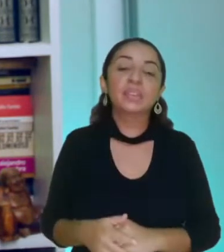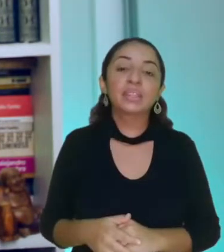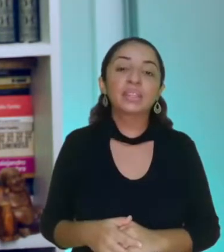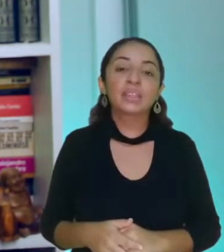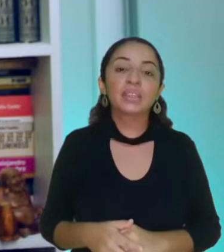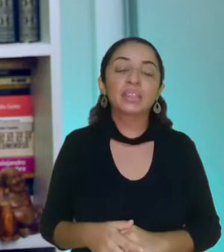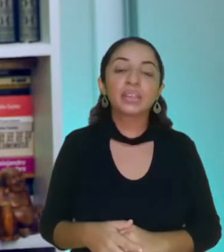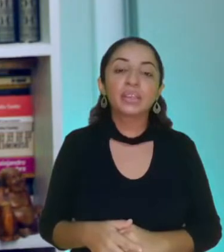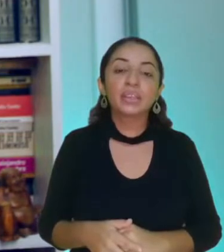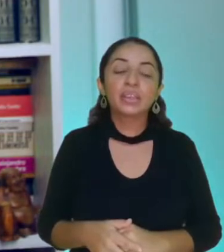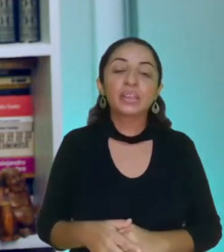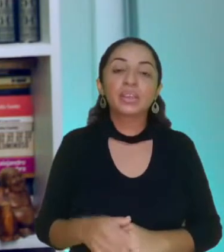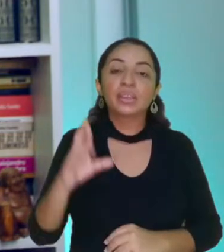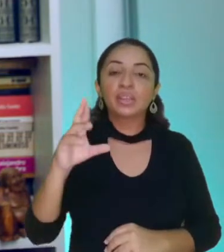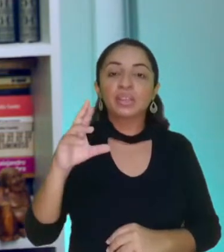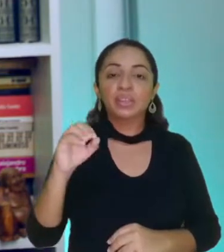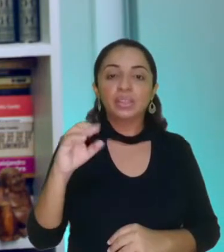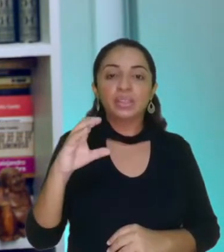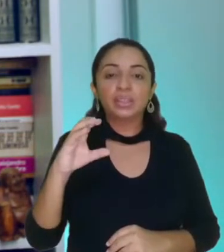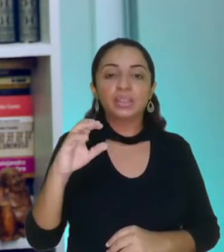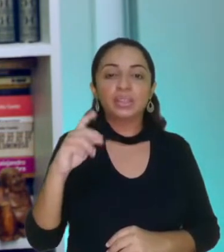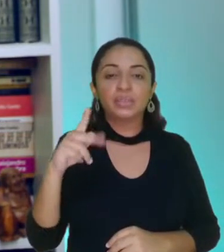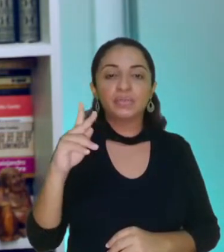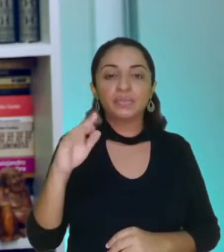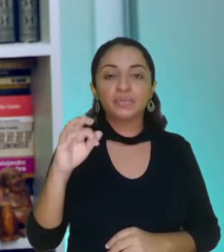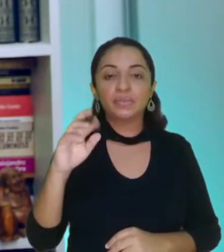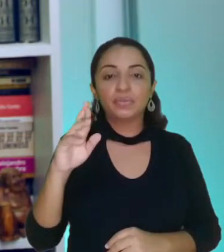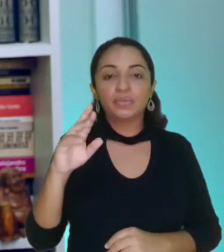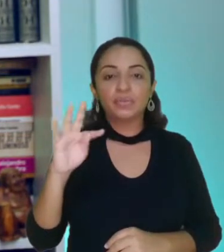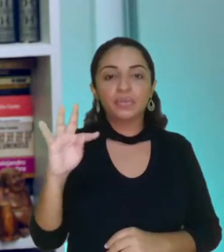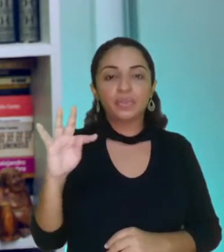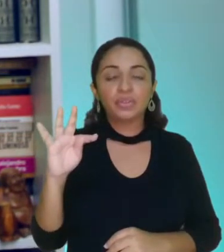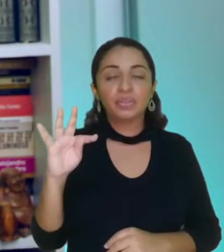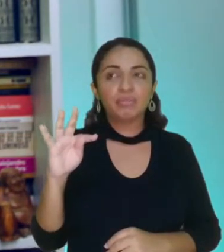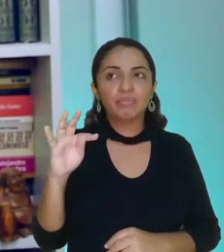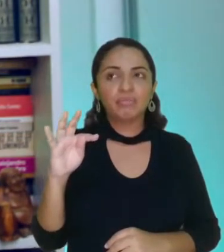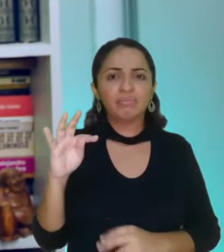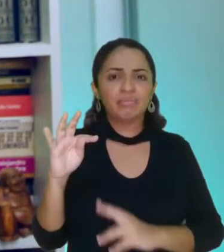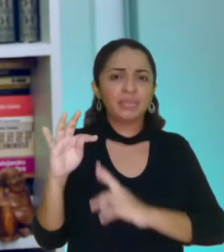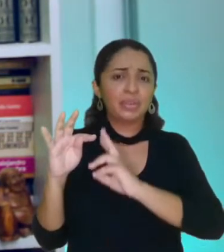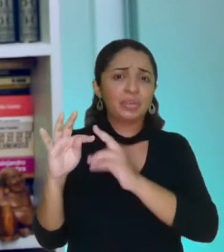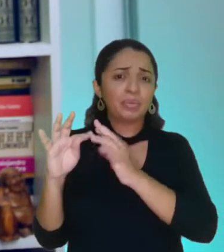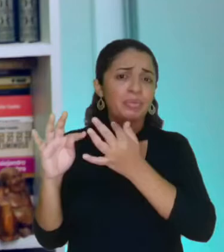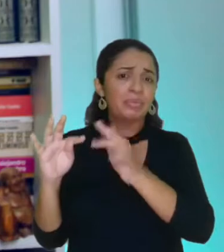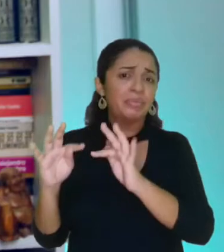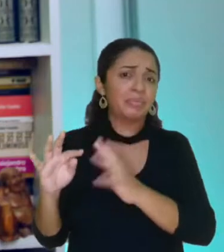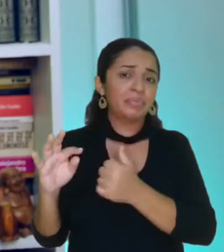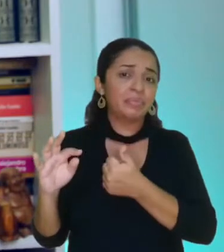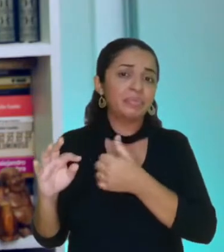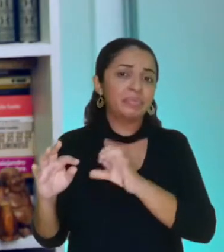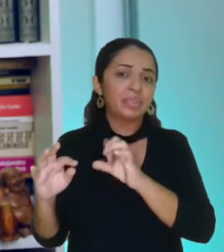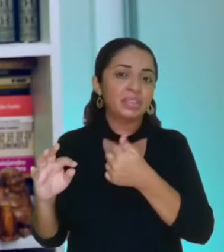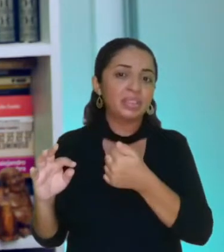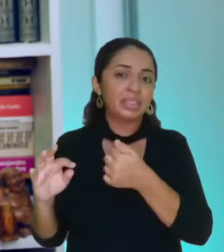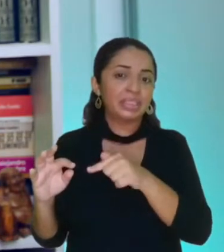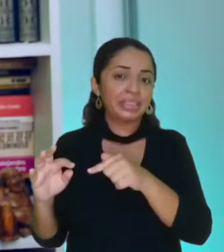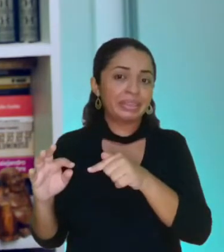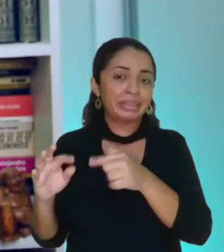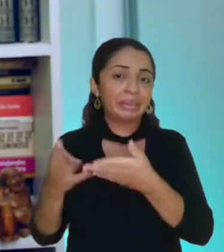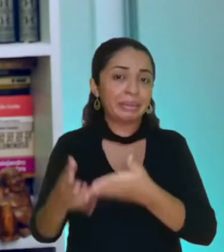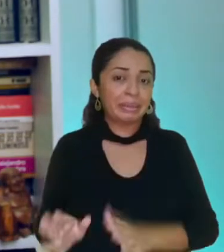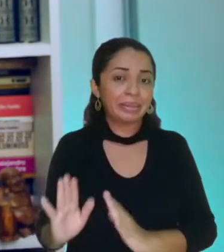Que é o nome de Christiane Roquefort. Francesa. Eu não sei se a pronúncia é assim, né? Ela é francesa. Nasceu em 1917 na